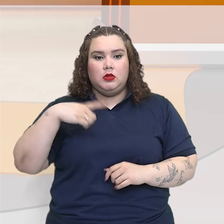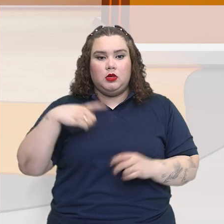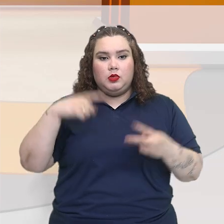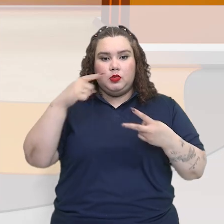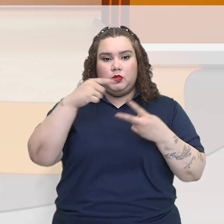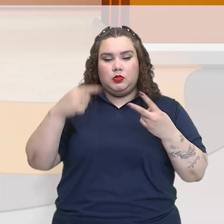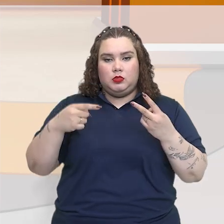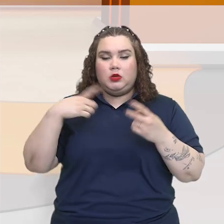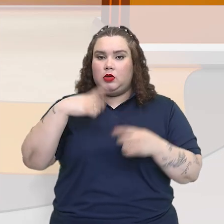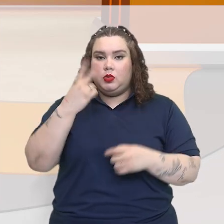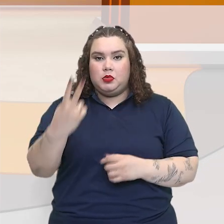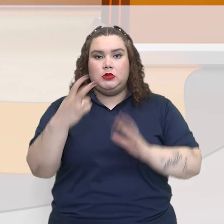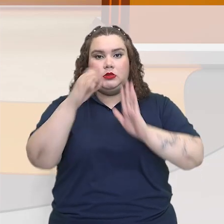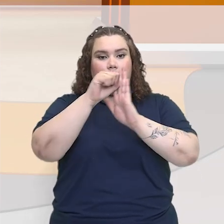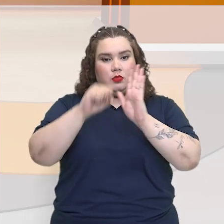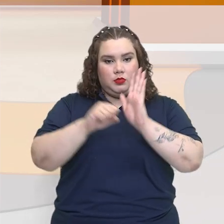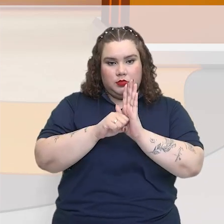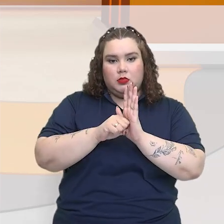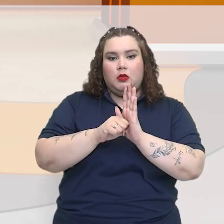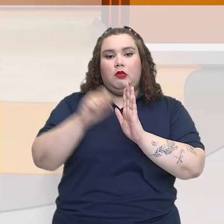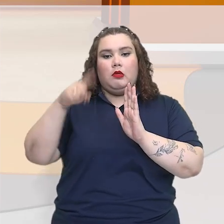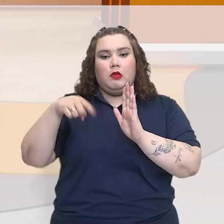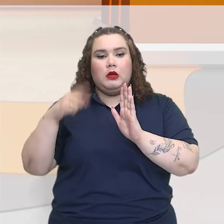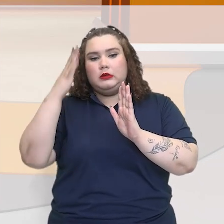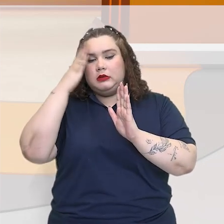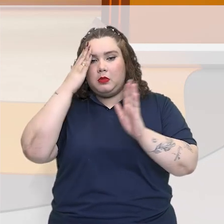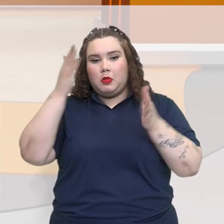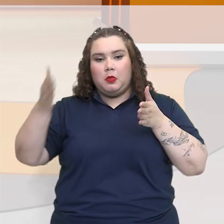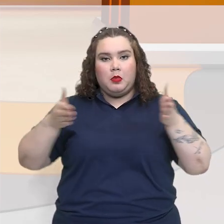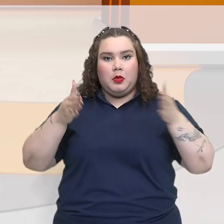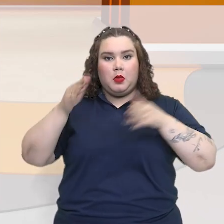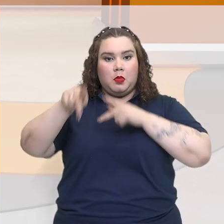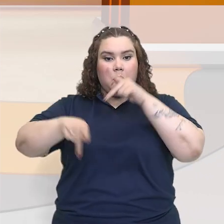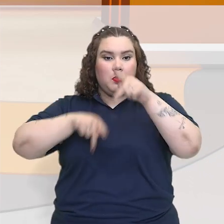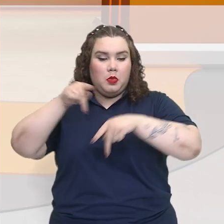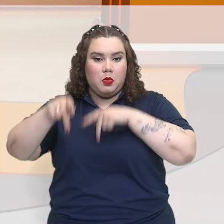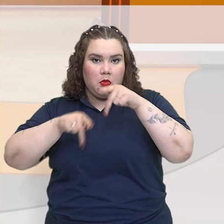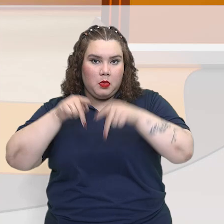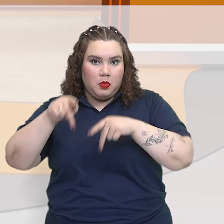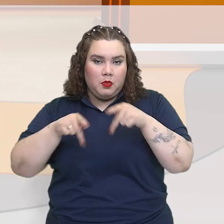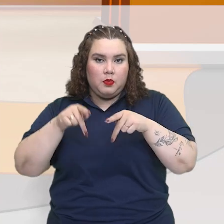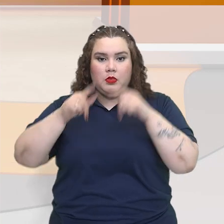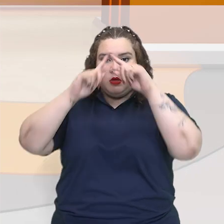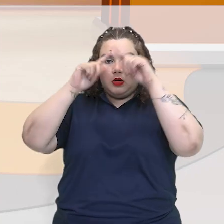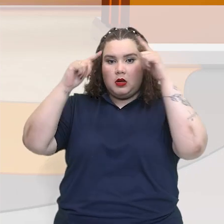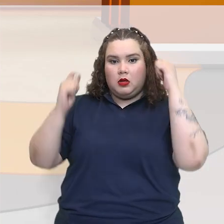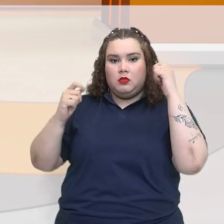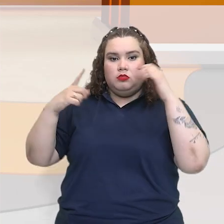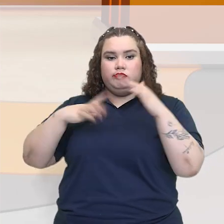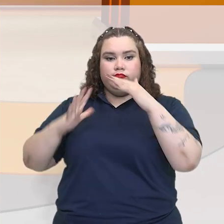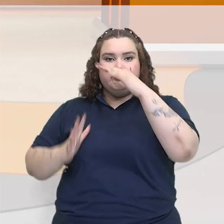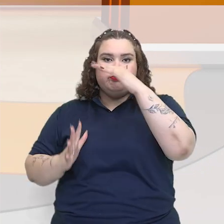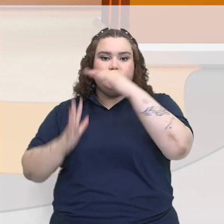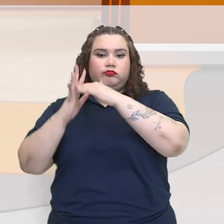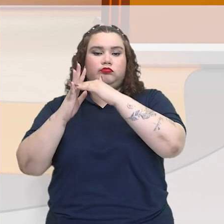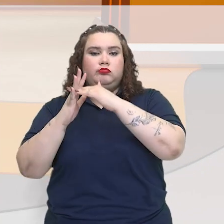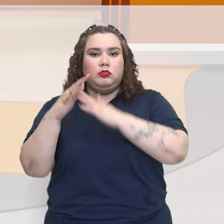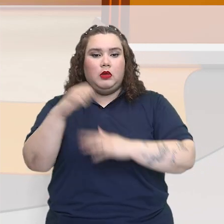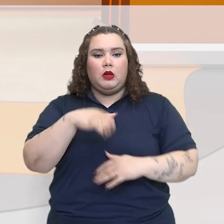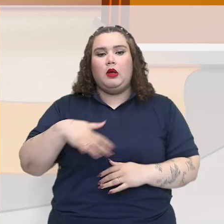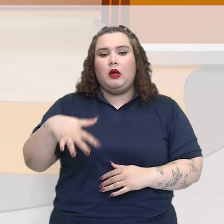2 séculos e é considerado o momento em que a civilização grega atingiu o seu